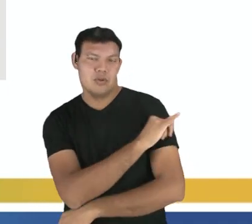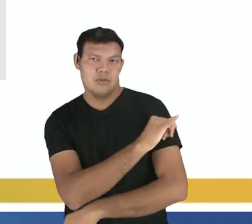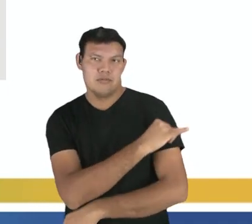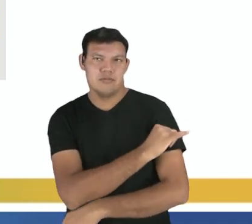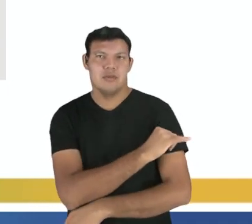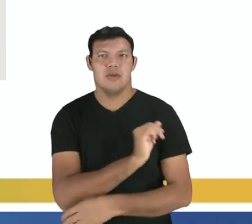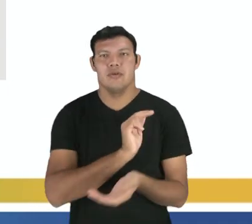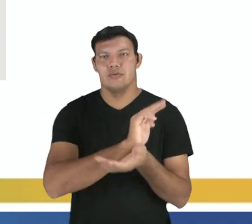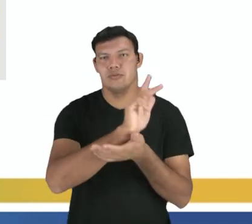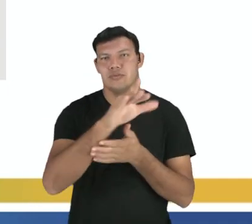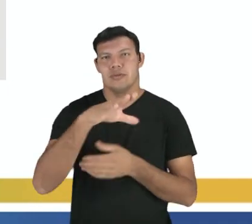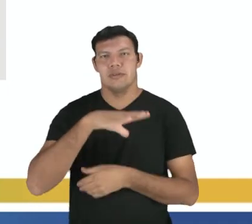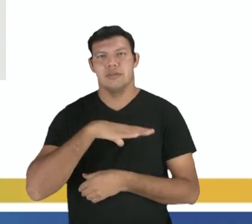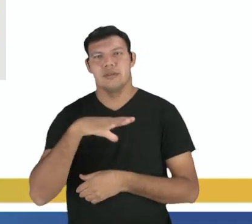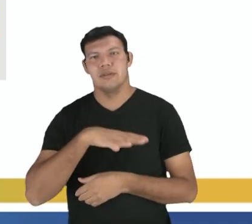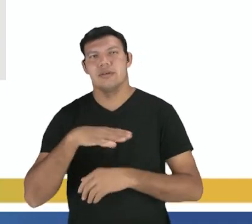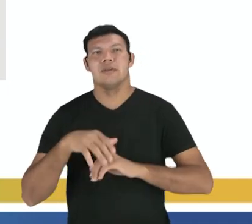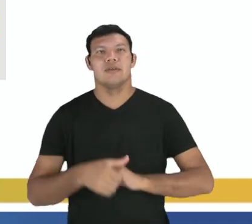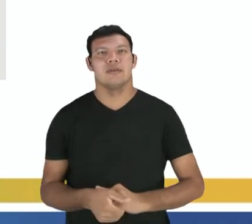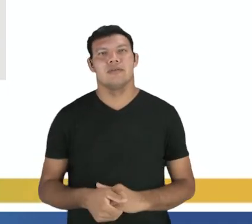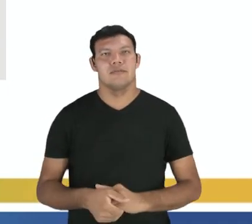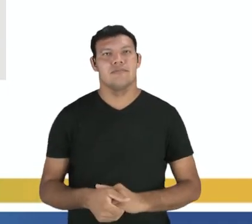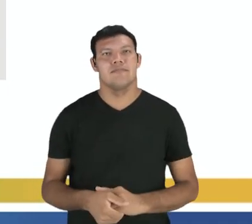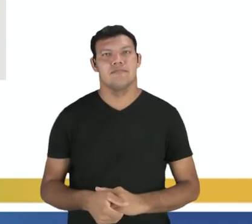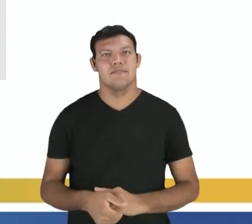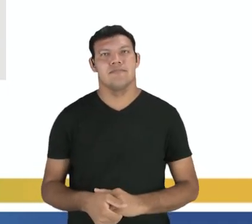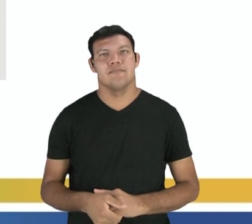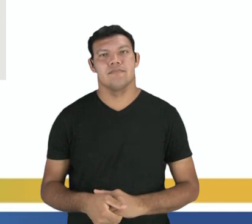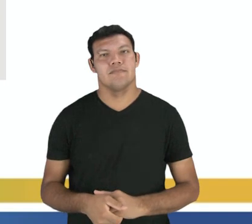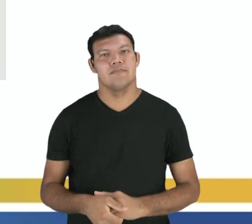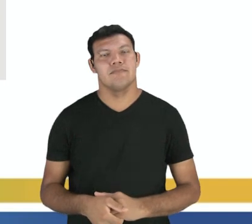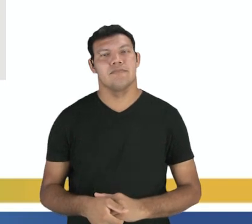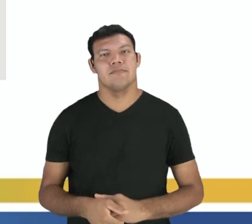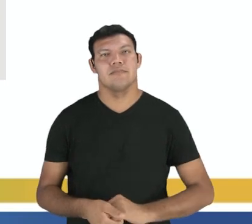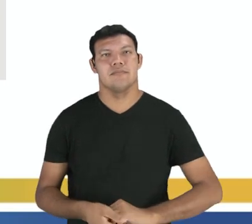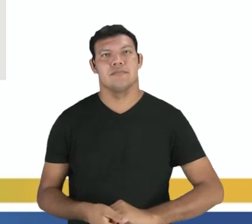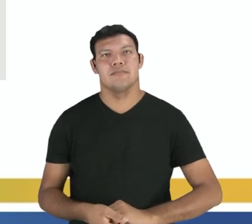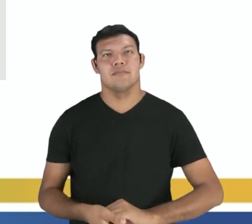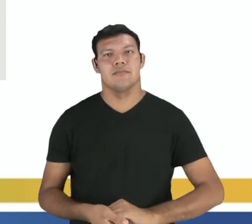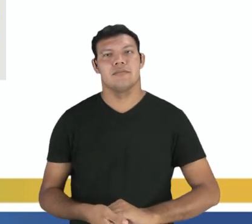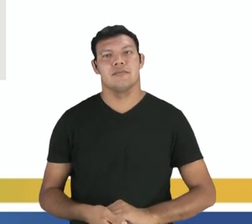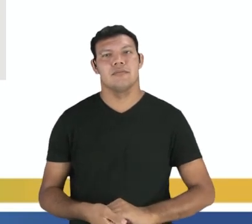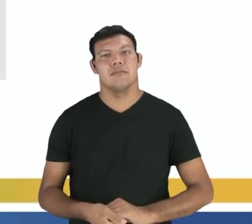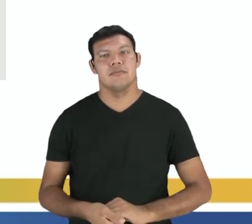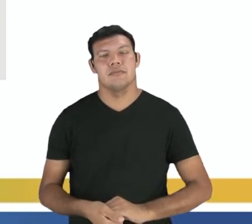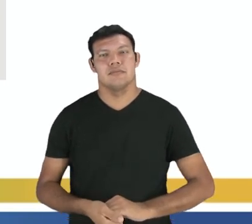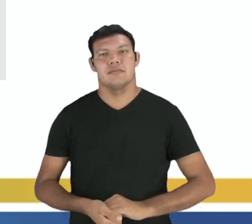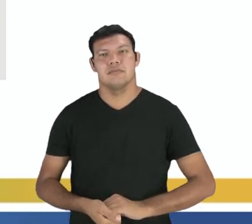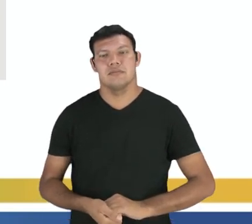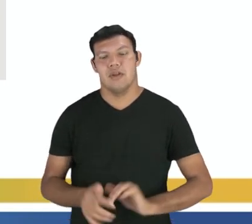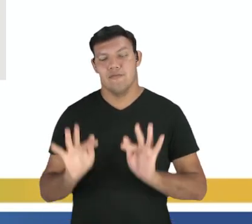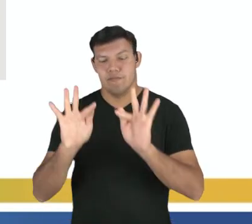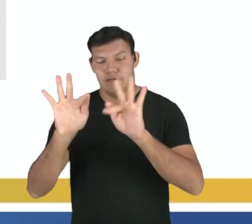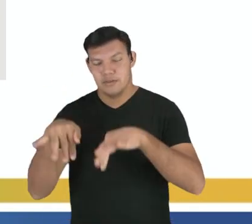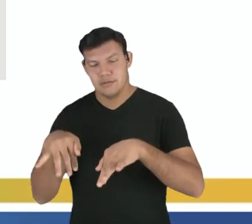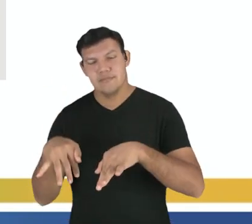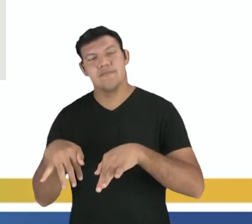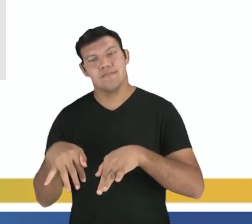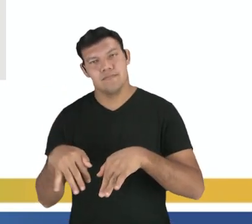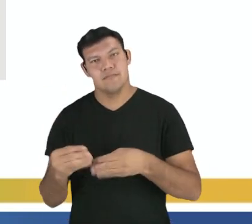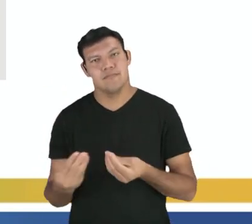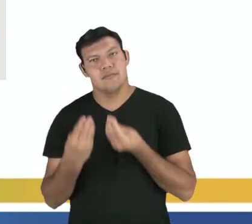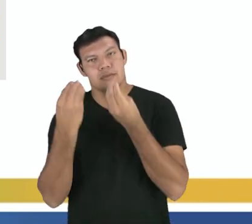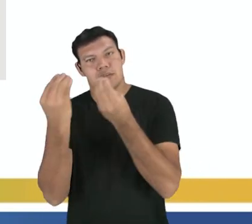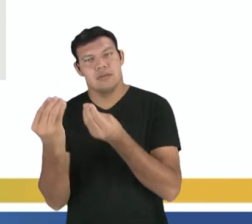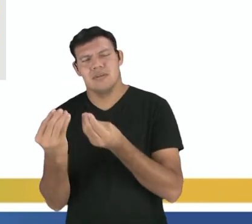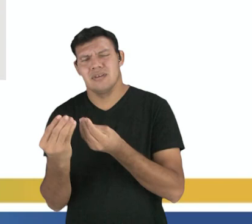onde trocaram uma pena que não estava boa. E, finalmente, ela me deixou aqui, mas